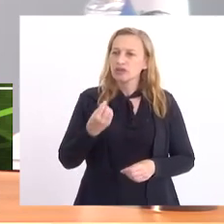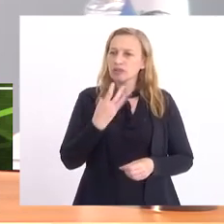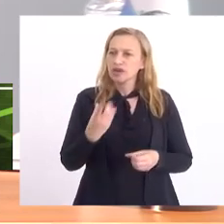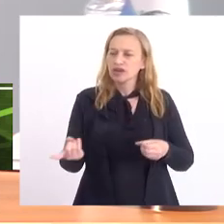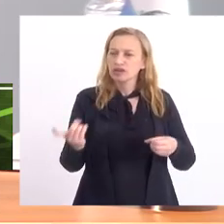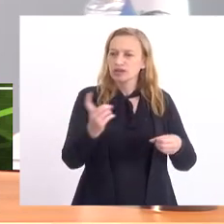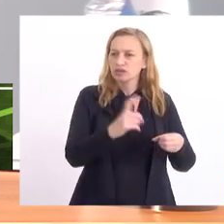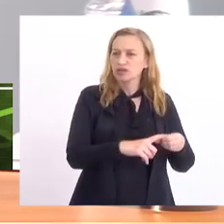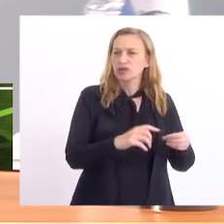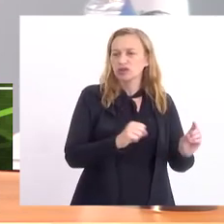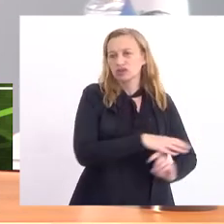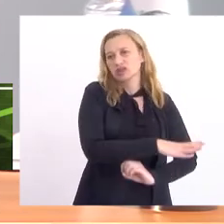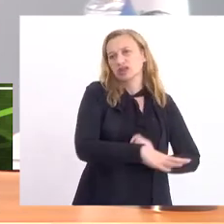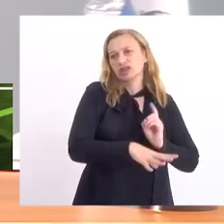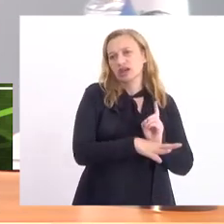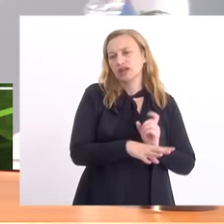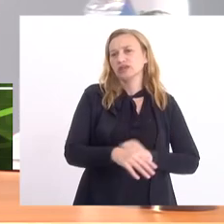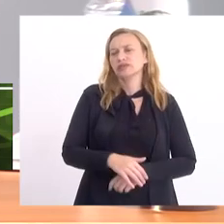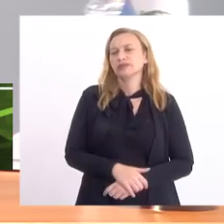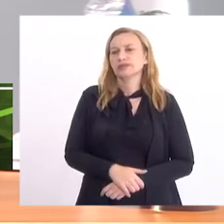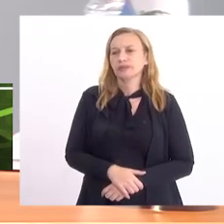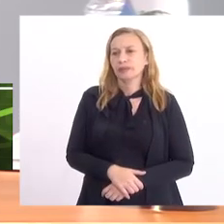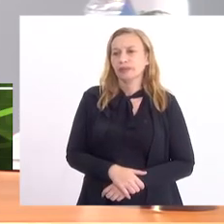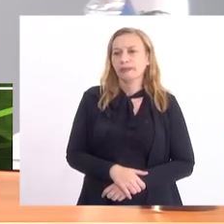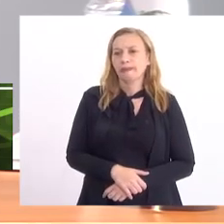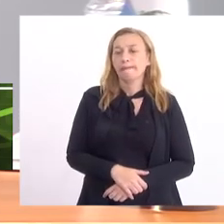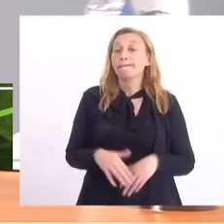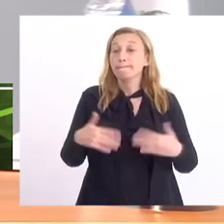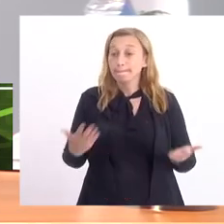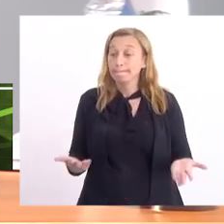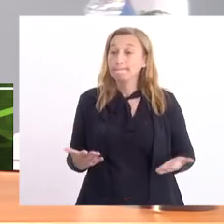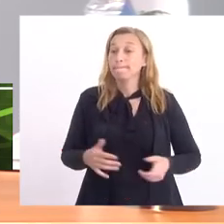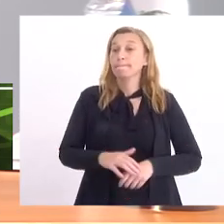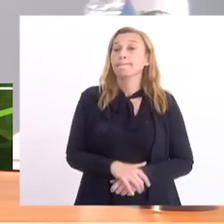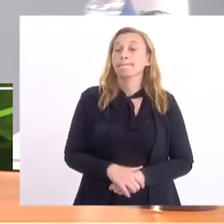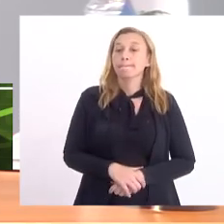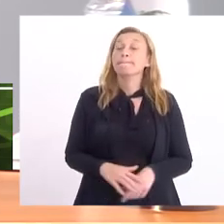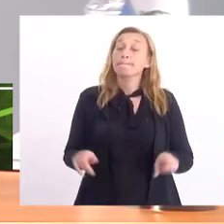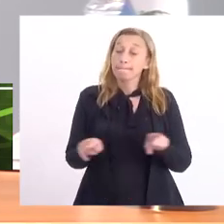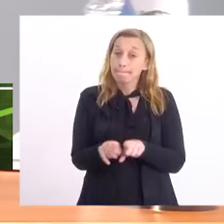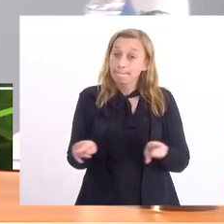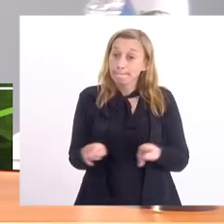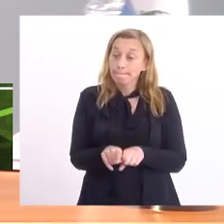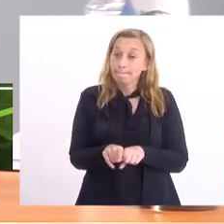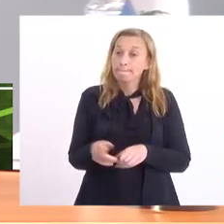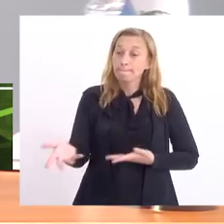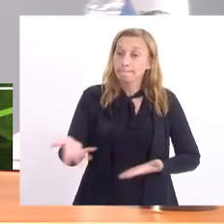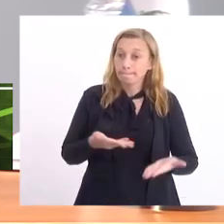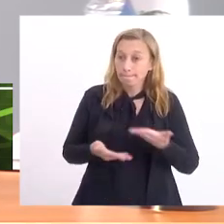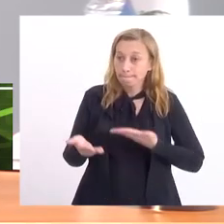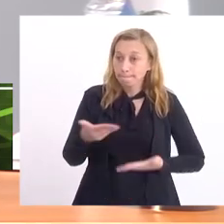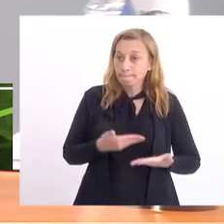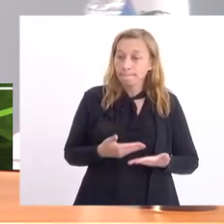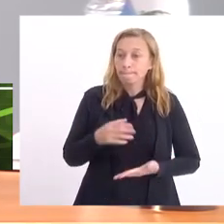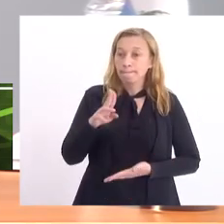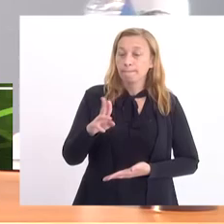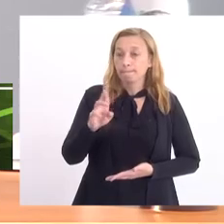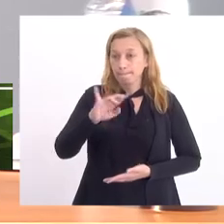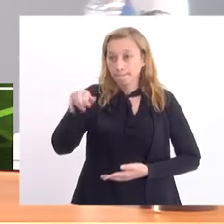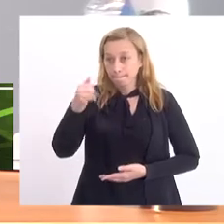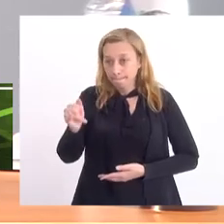perante a sociedade. Então, a gente está também em parceria com a UERJ, eu vou